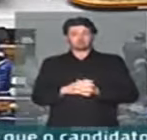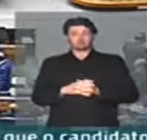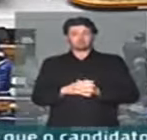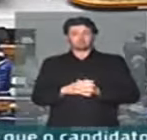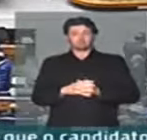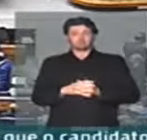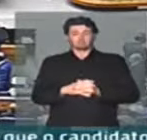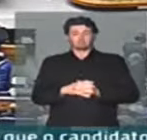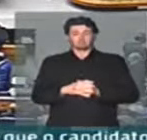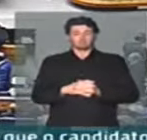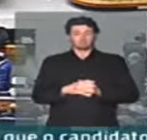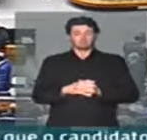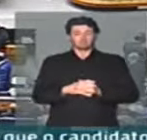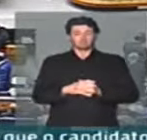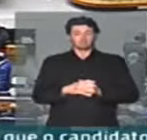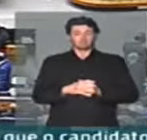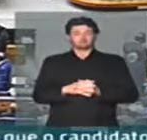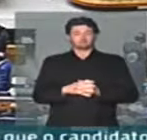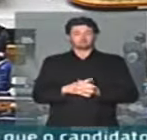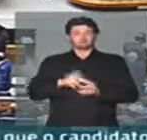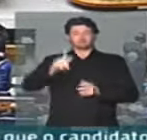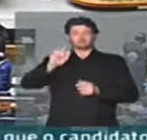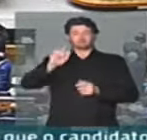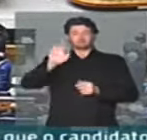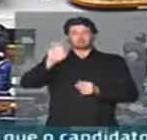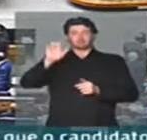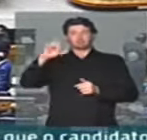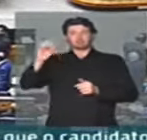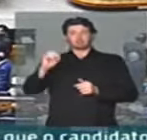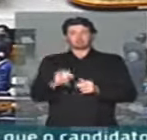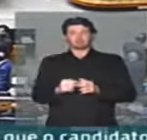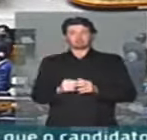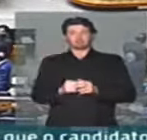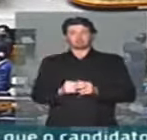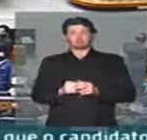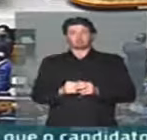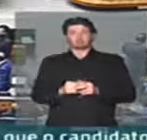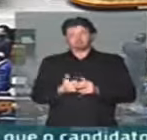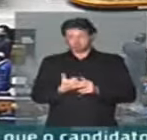Para falar a favor, deputado Zé Geral.